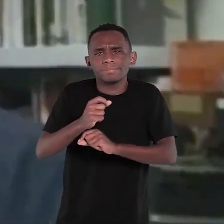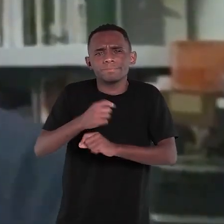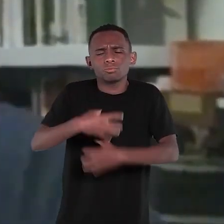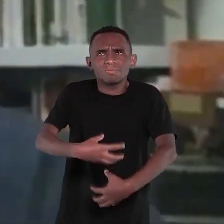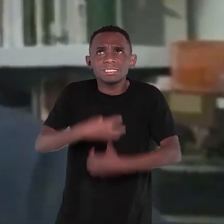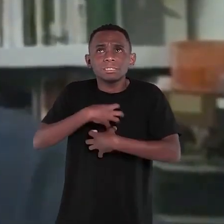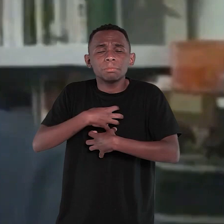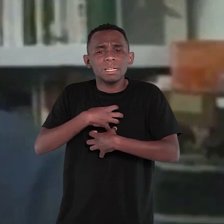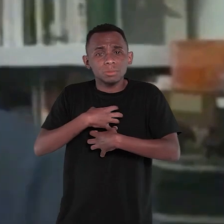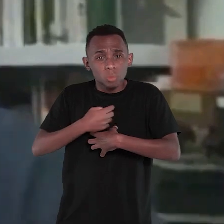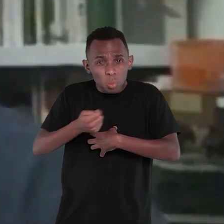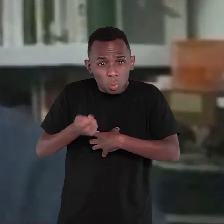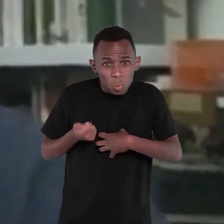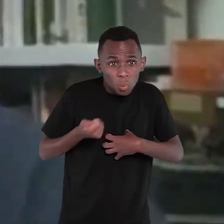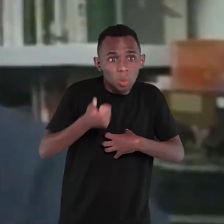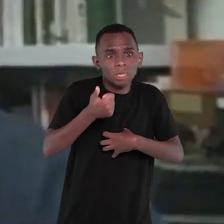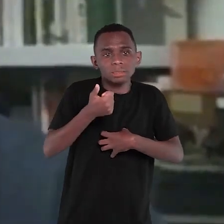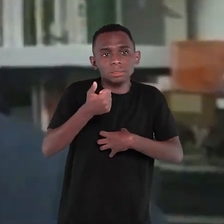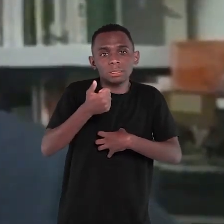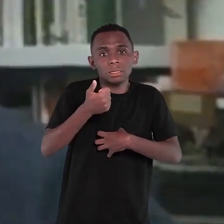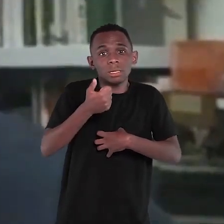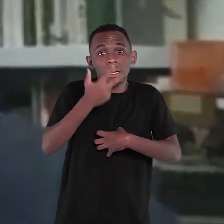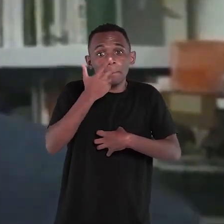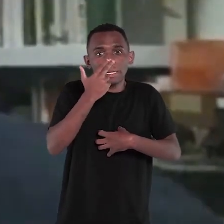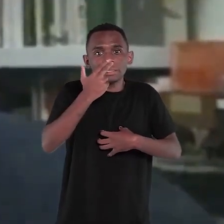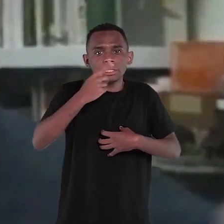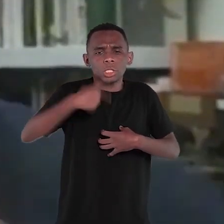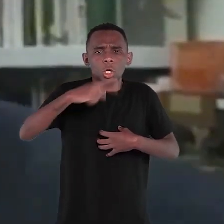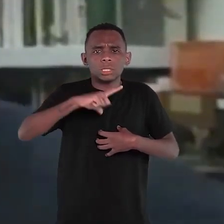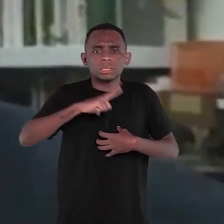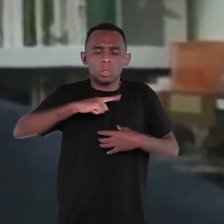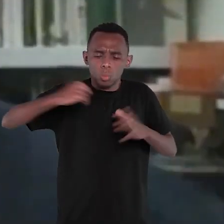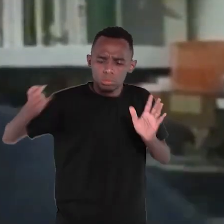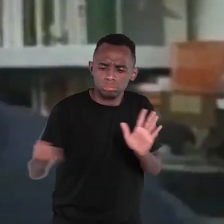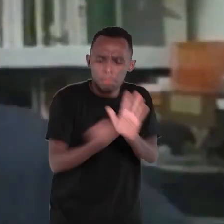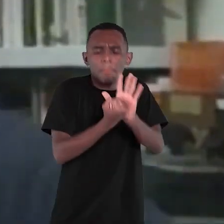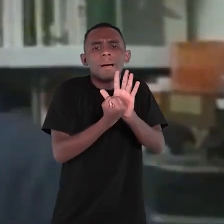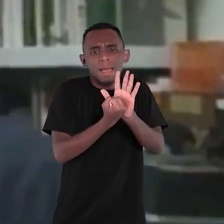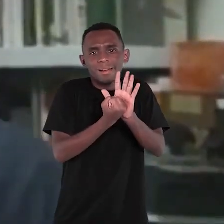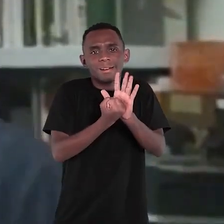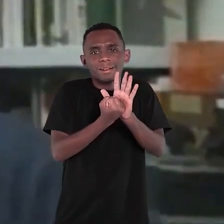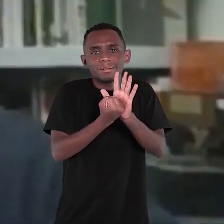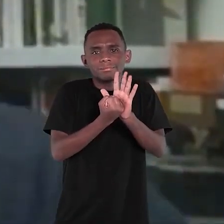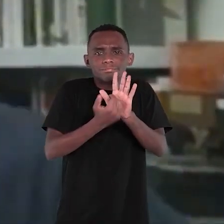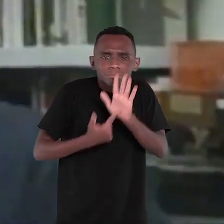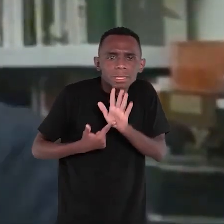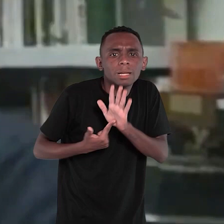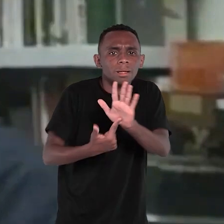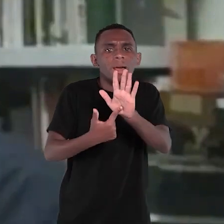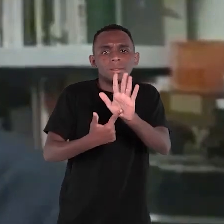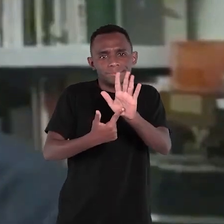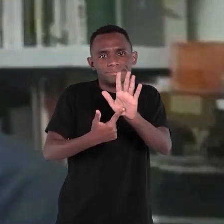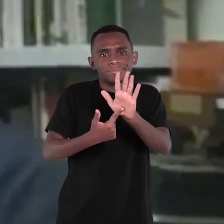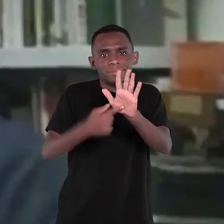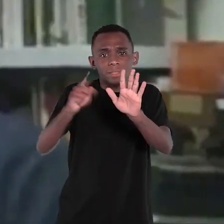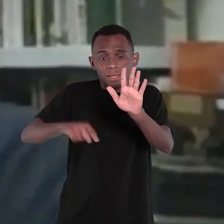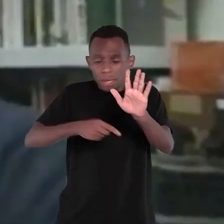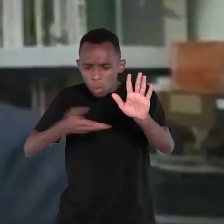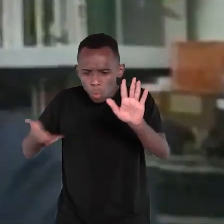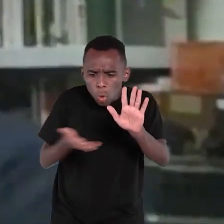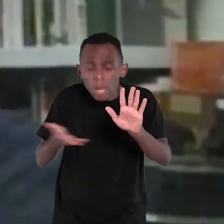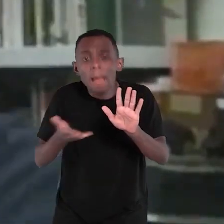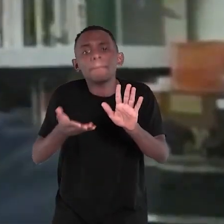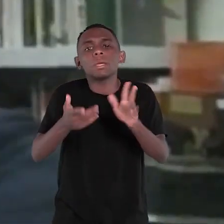nós é quase como se a gente tivesse um certificado ISO, né? A gente trabalha usando esse prêmio como